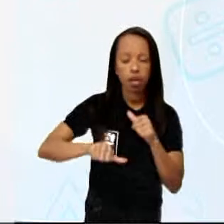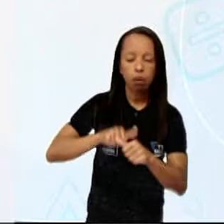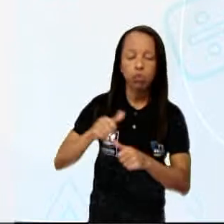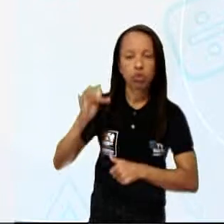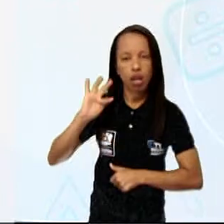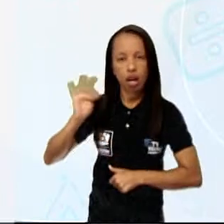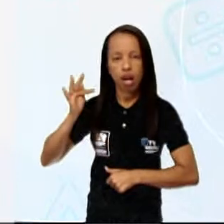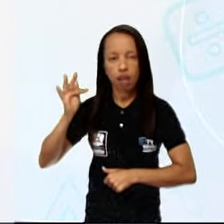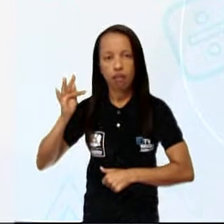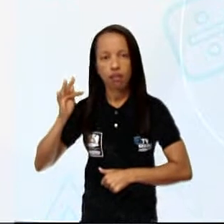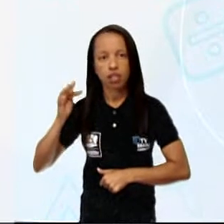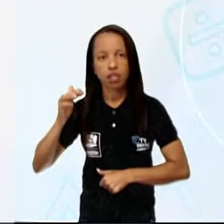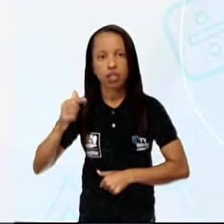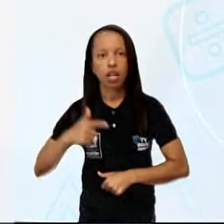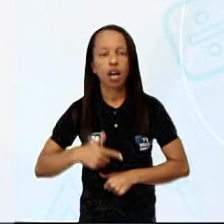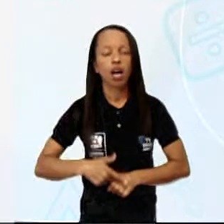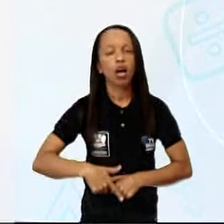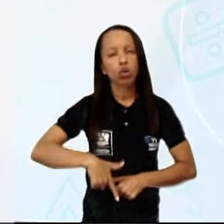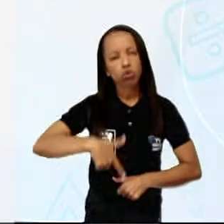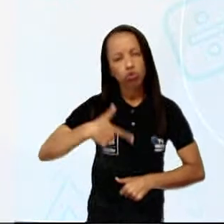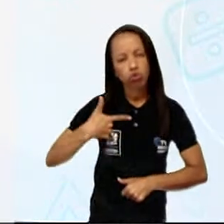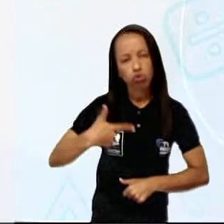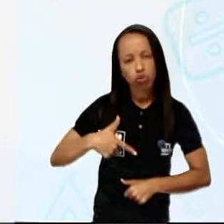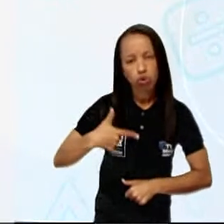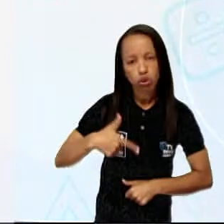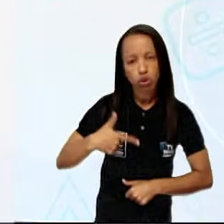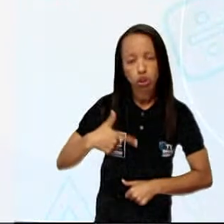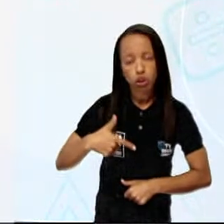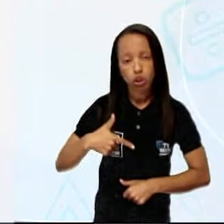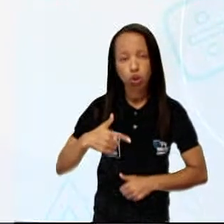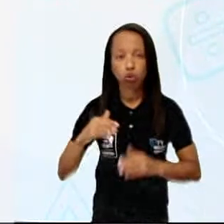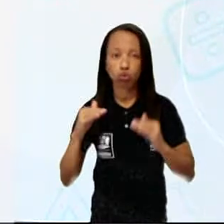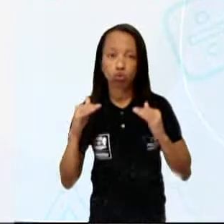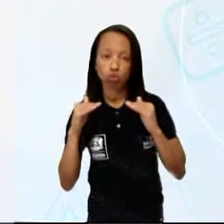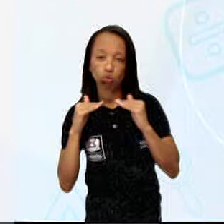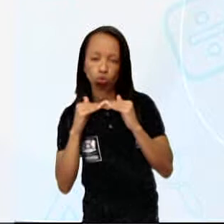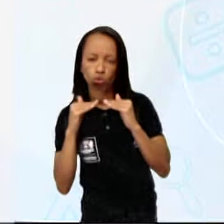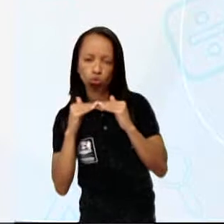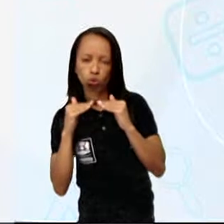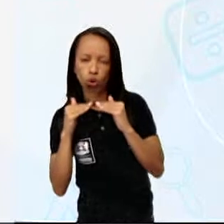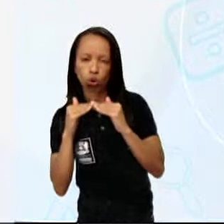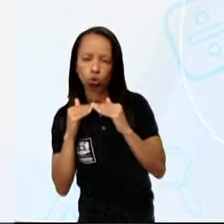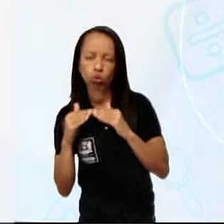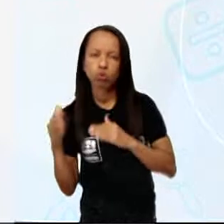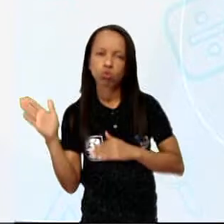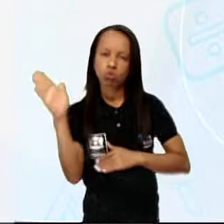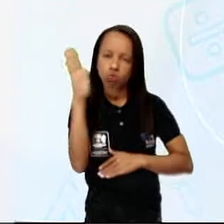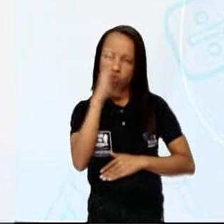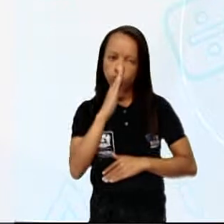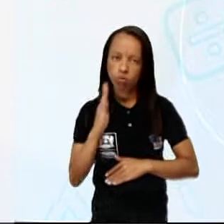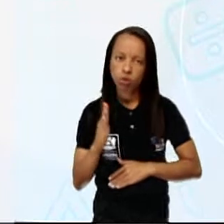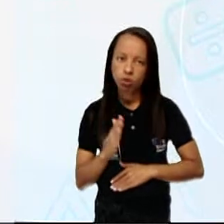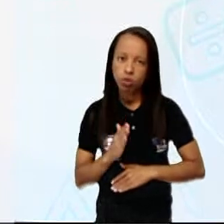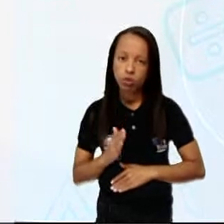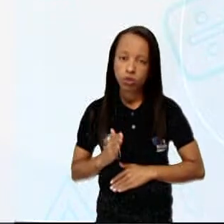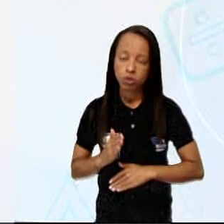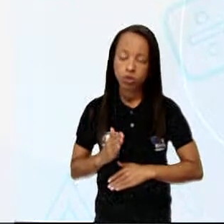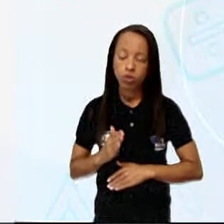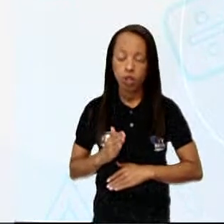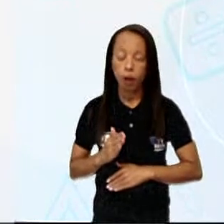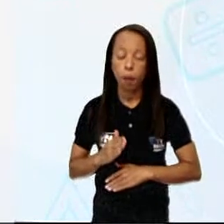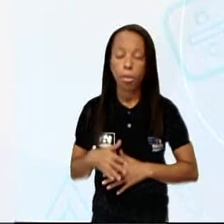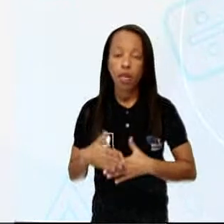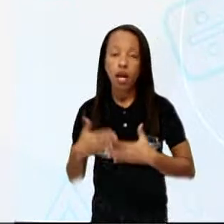Convenção Nacional. Eu vou explicar tudo isso, tá? A Convenção Nacional é a segunda etapa, é quando a França deixa de ser uma monarquia e